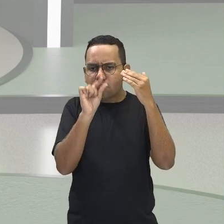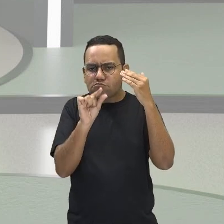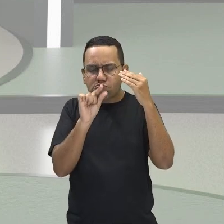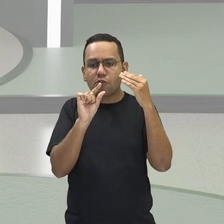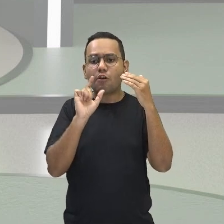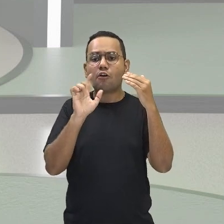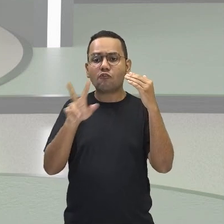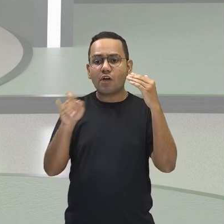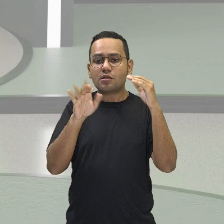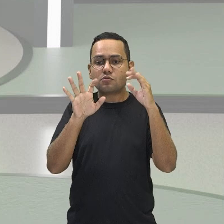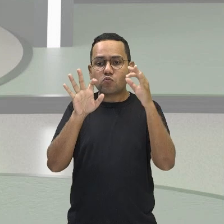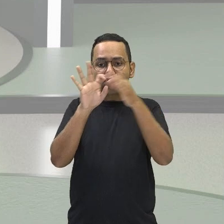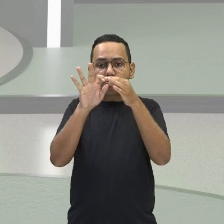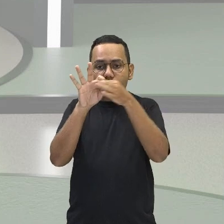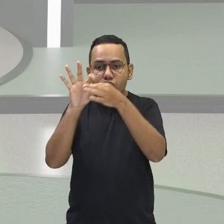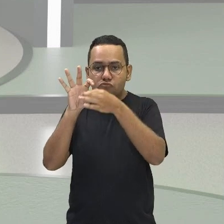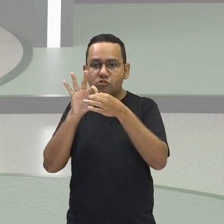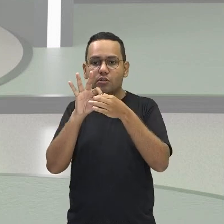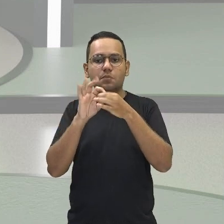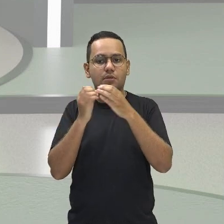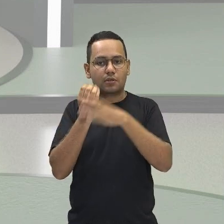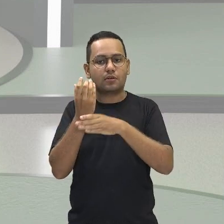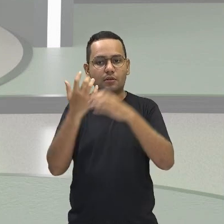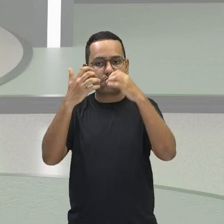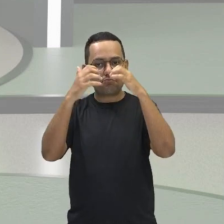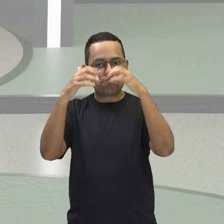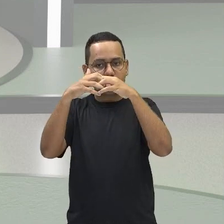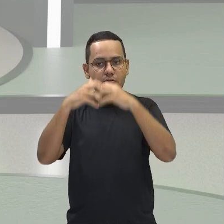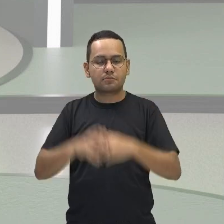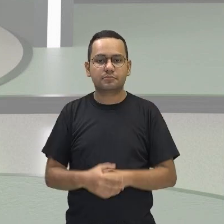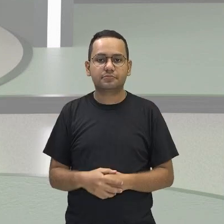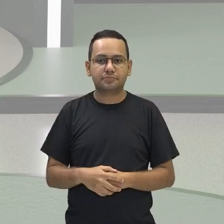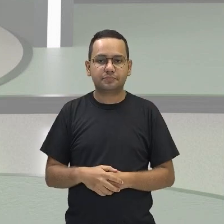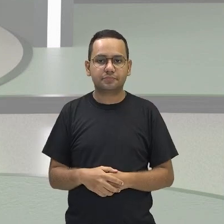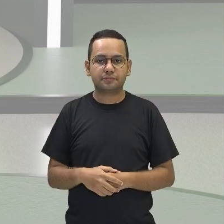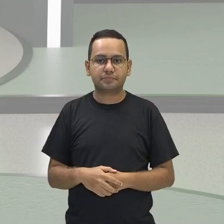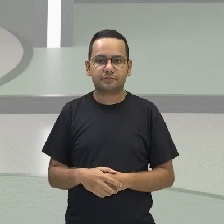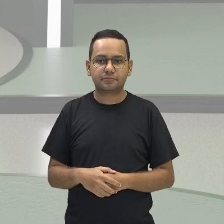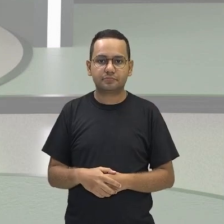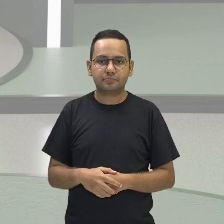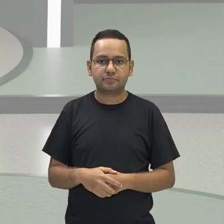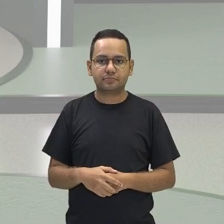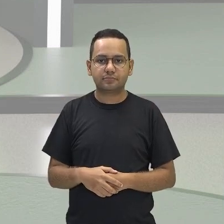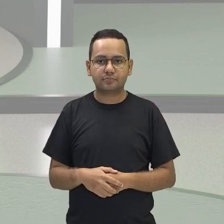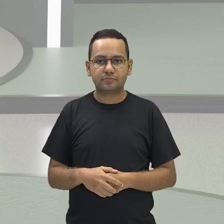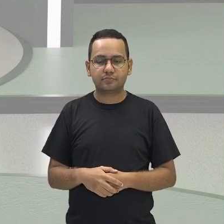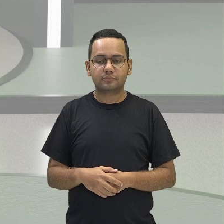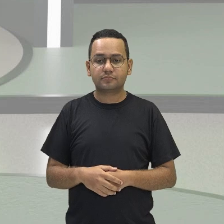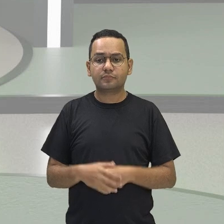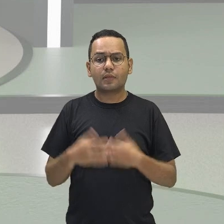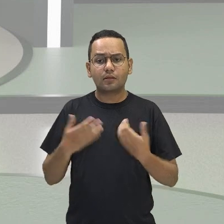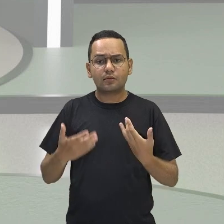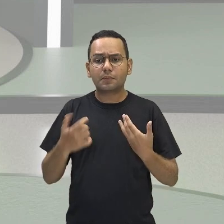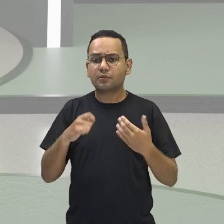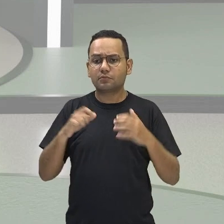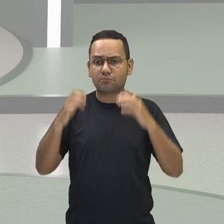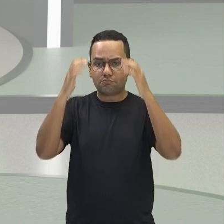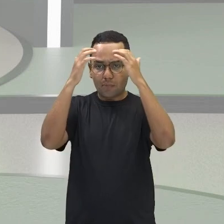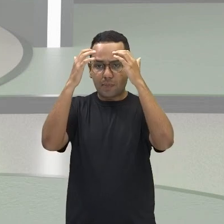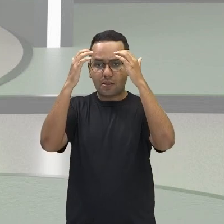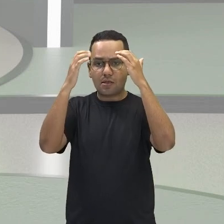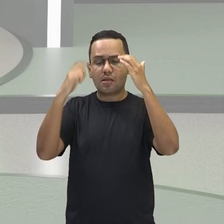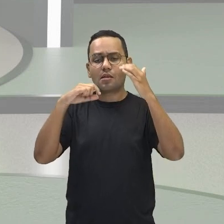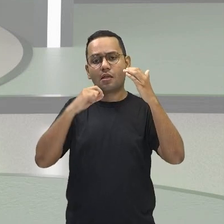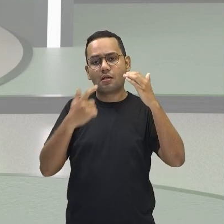criança. E com isso você vai pensando numa lógica. Precisa passar a cabeça, precisa passar o